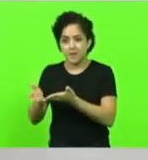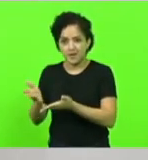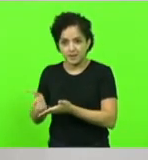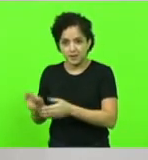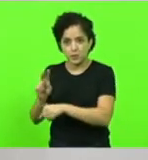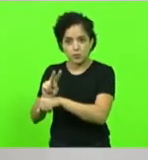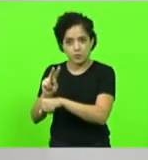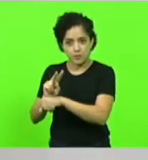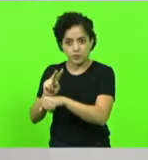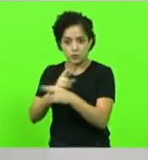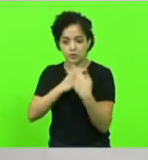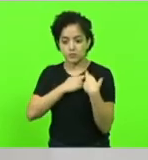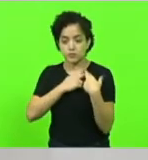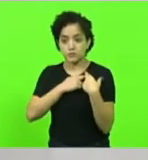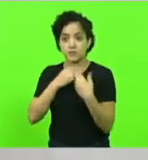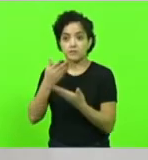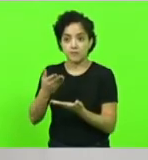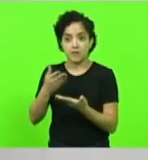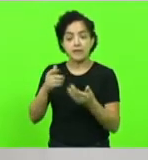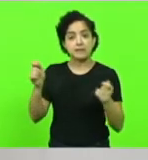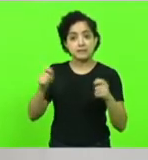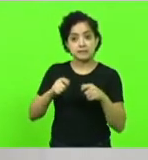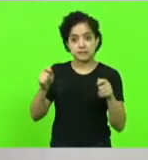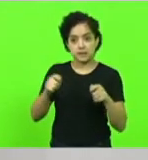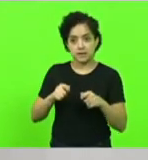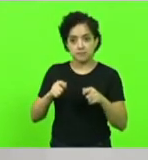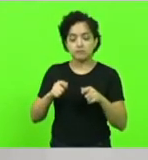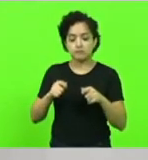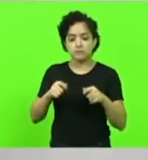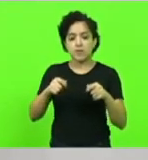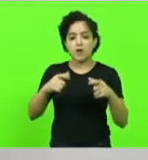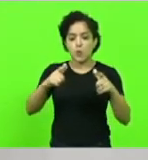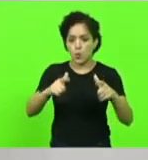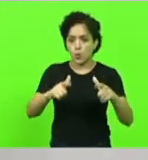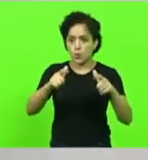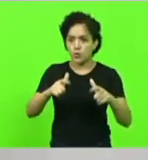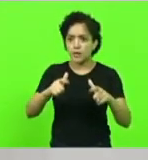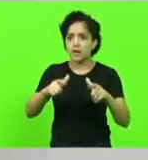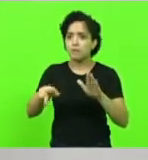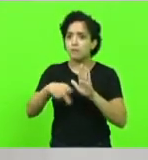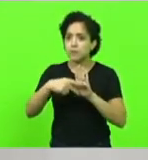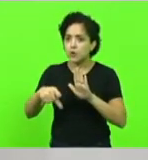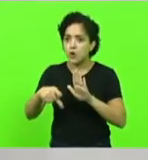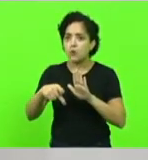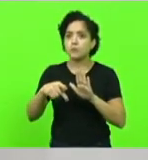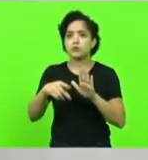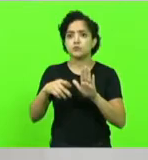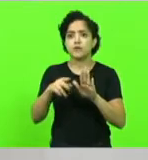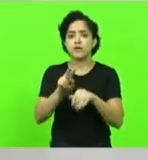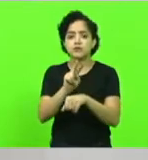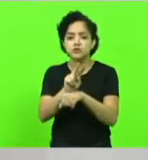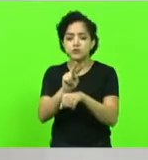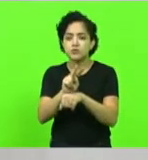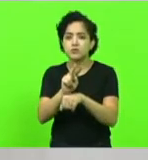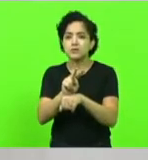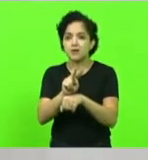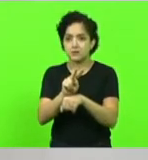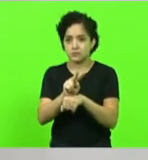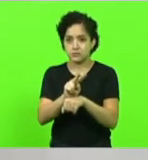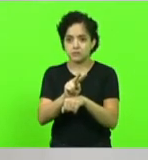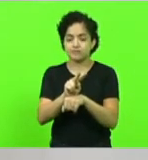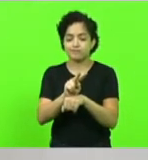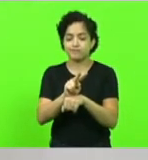cuidadores, ela possa receber um ambiente de cuidados permanente até o fim da sua vida.